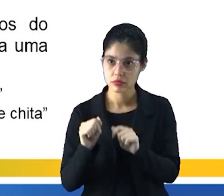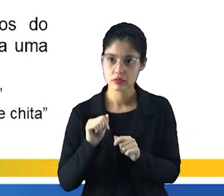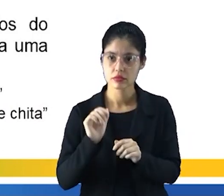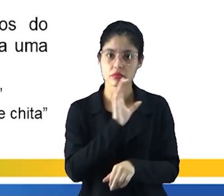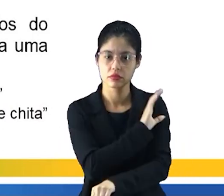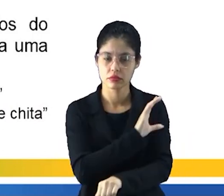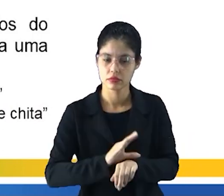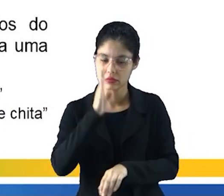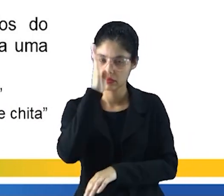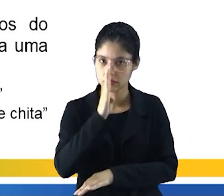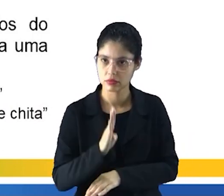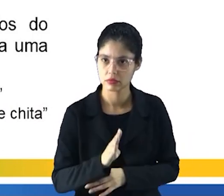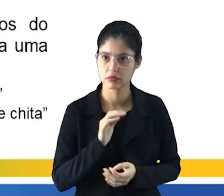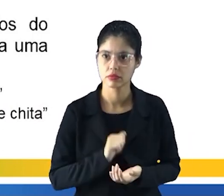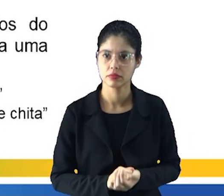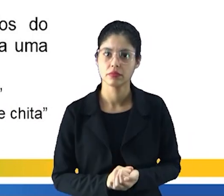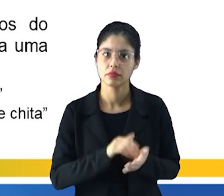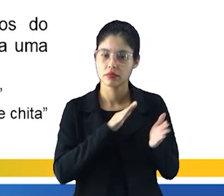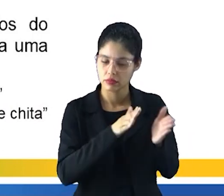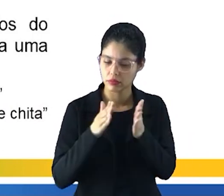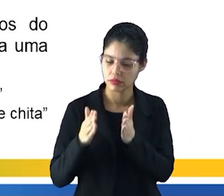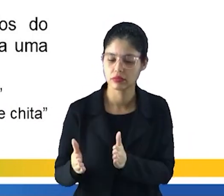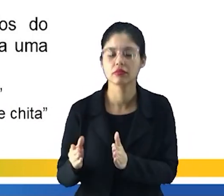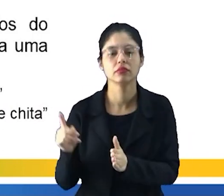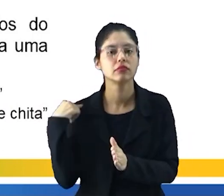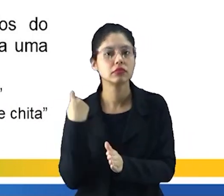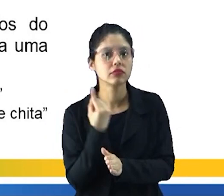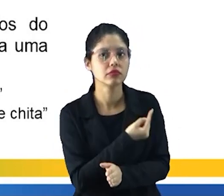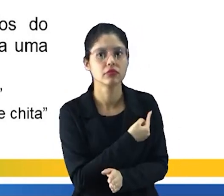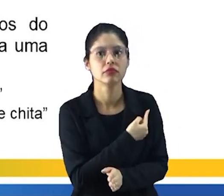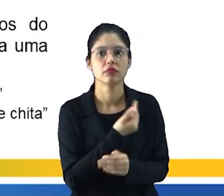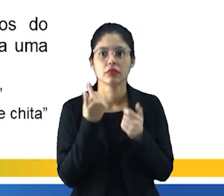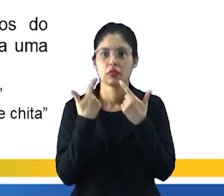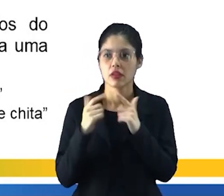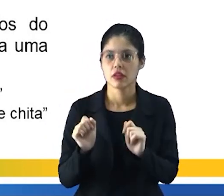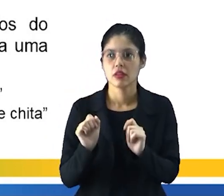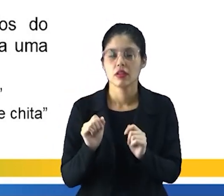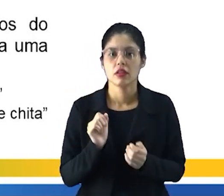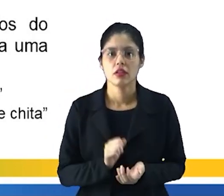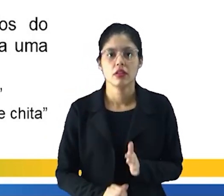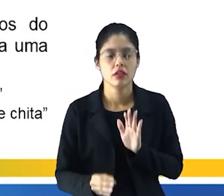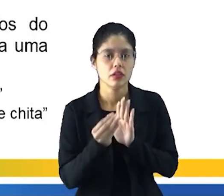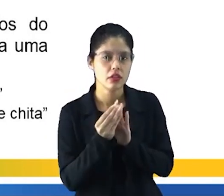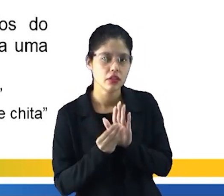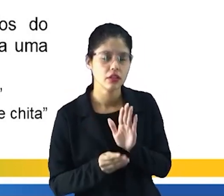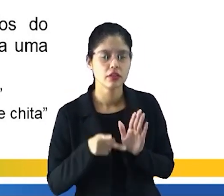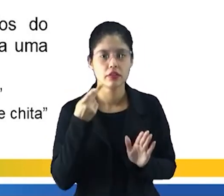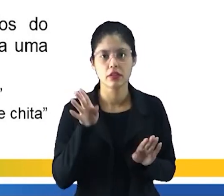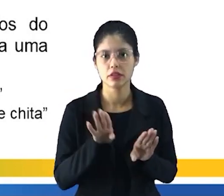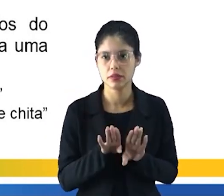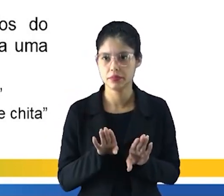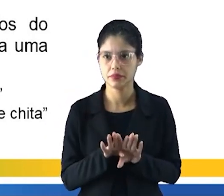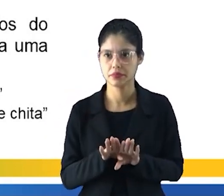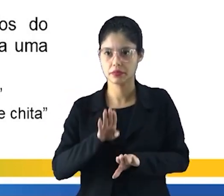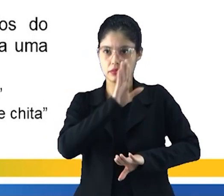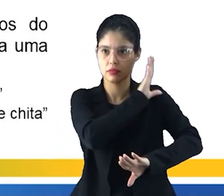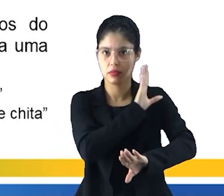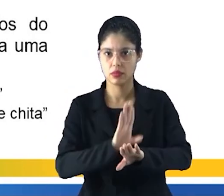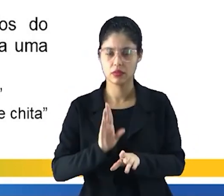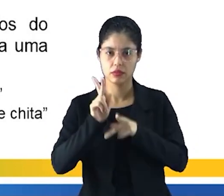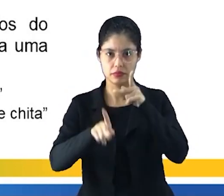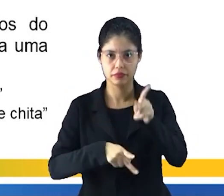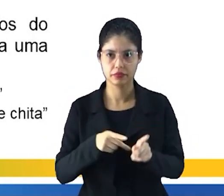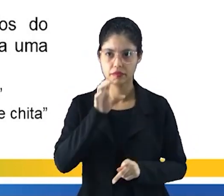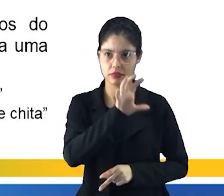linguístico e cultural do Brasil. Então faz parte, né, do nosso repertório linguístico, ou seja, de fala, e também faz parte da cultura